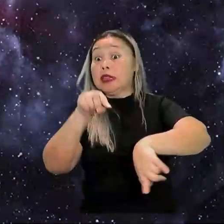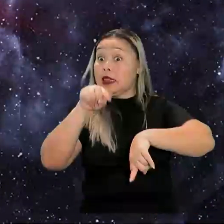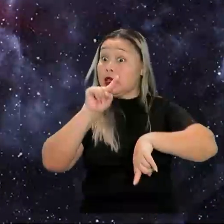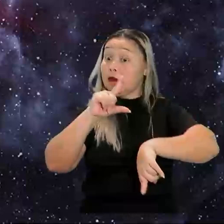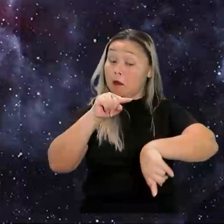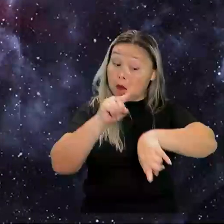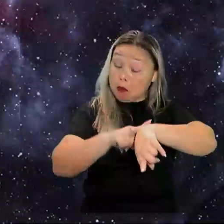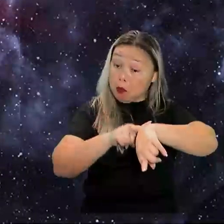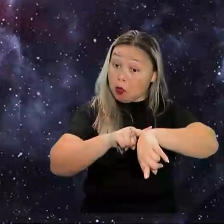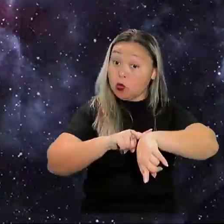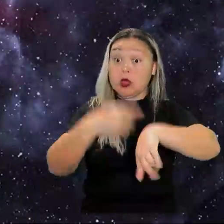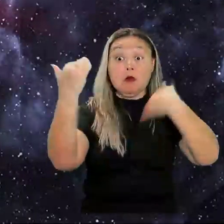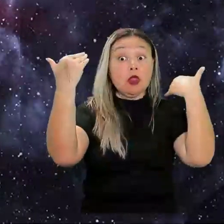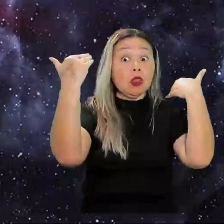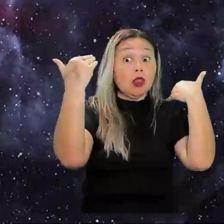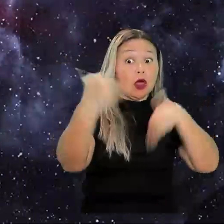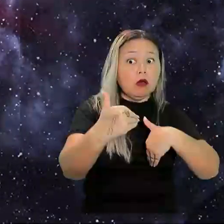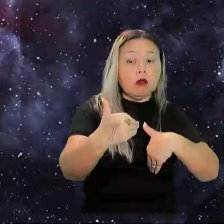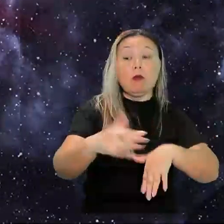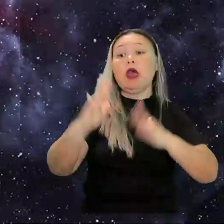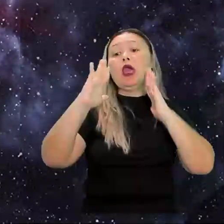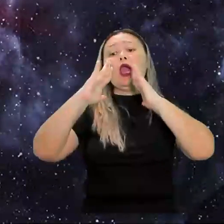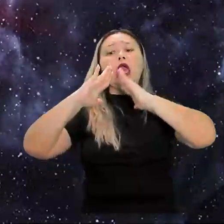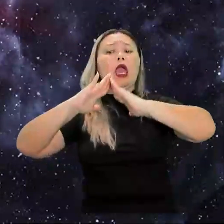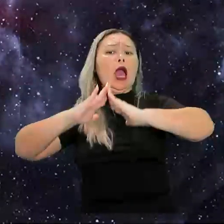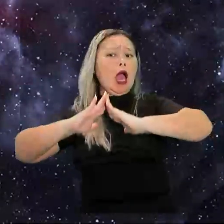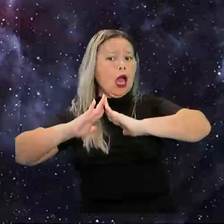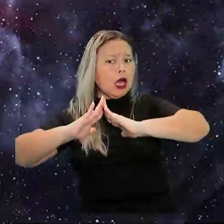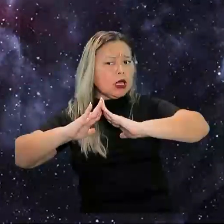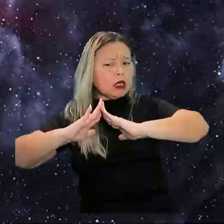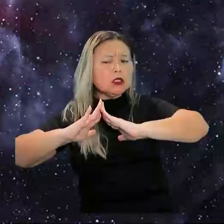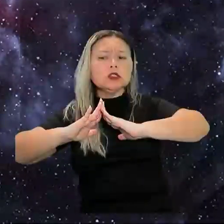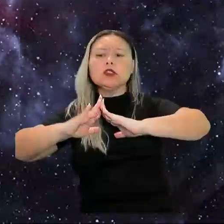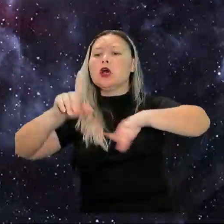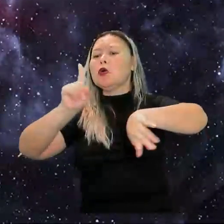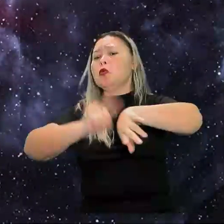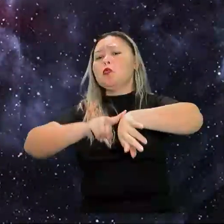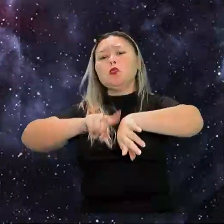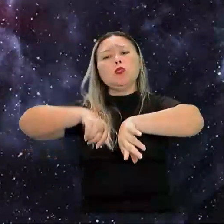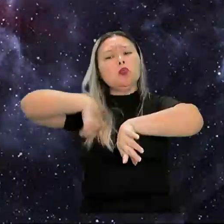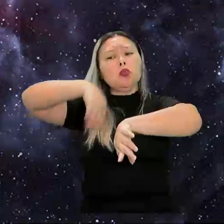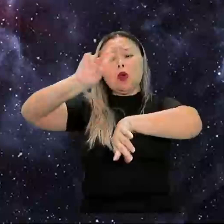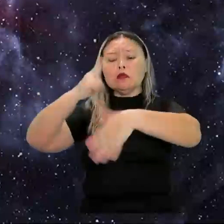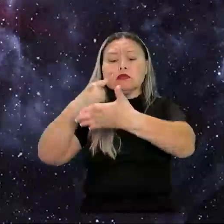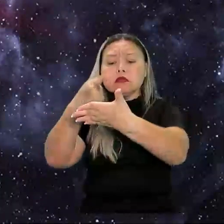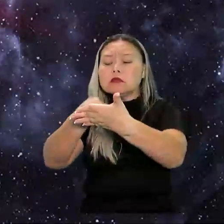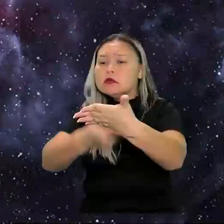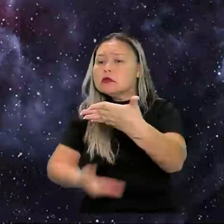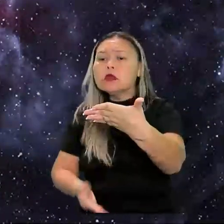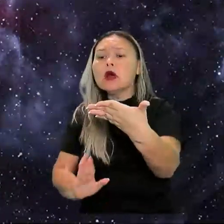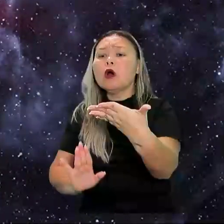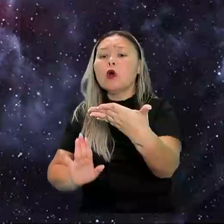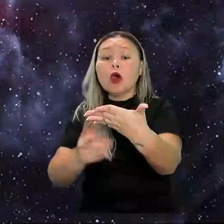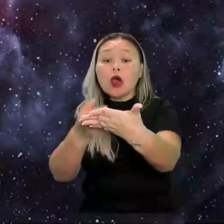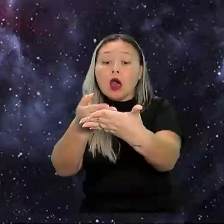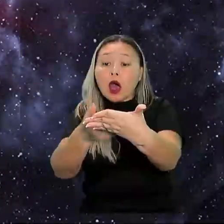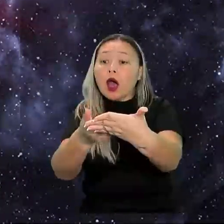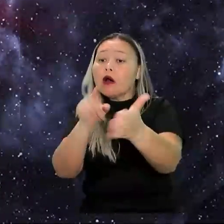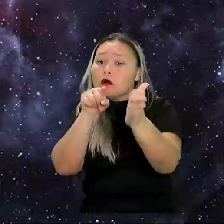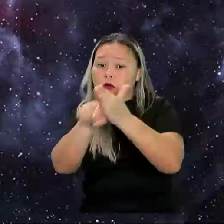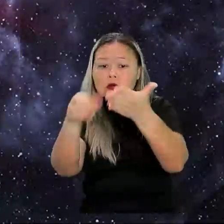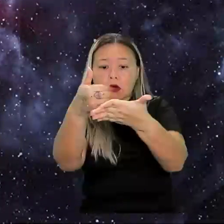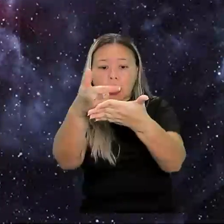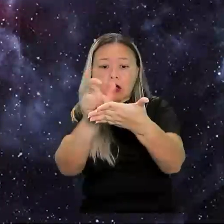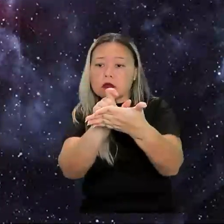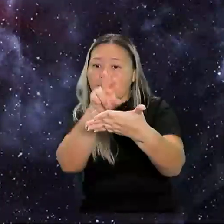prova, mas em casa você gasta o tempo que for necessário para você entender uma questão. Uma vez que você entendeu